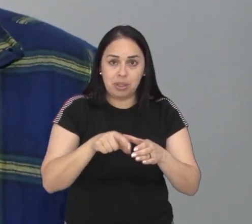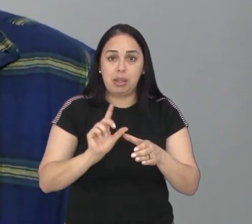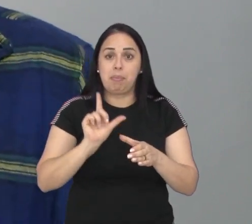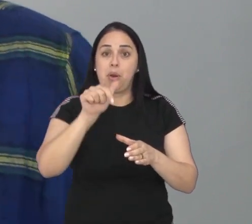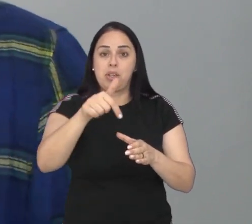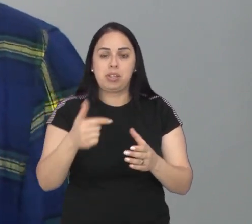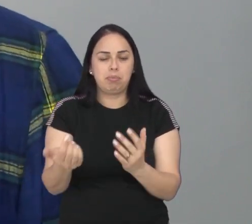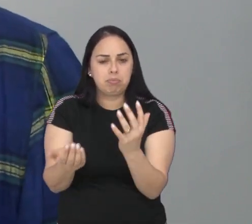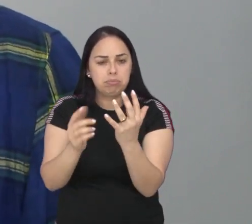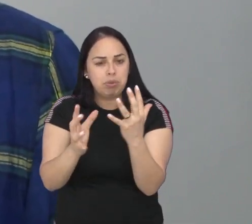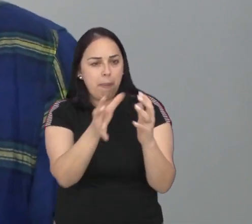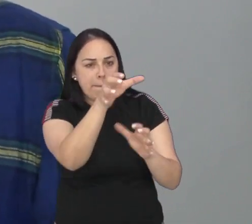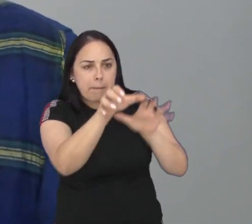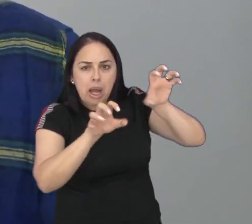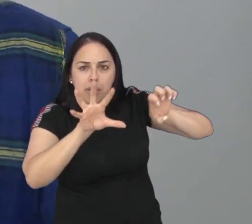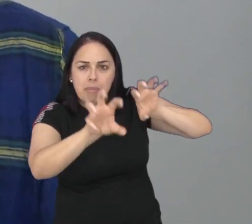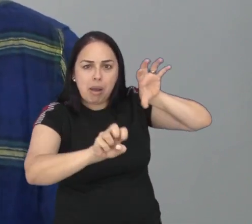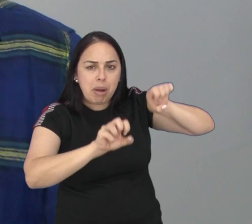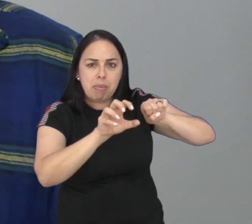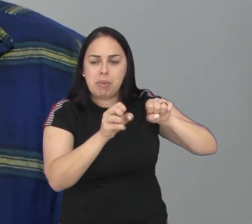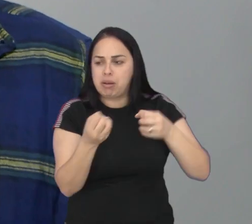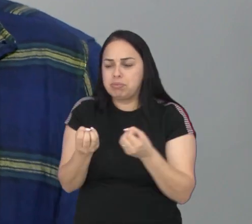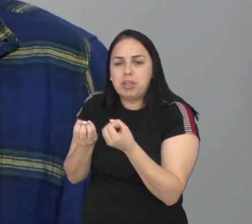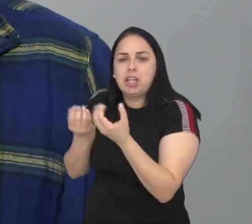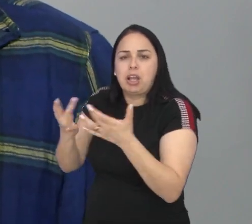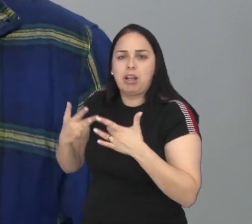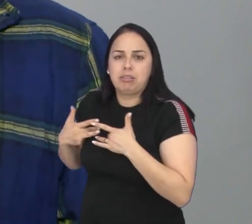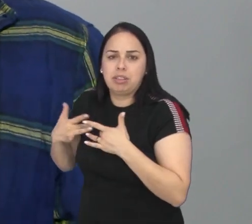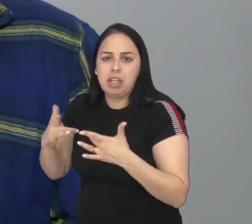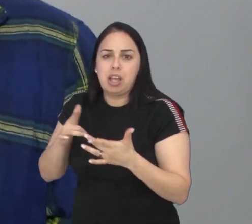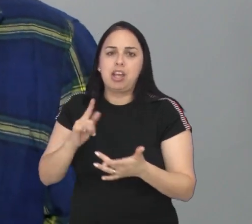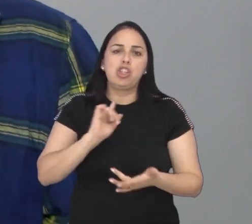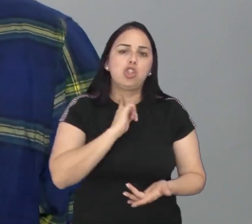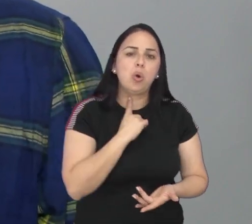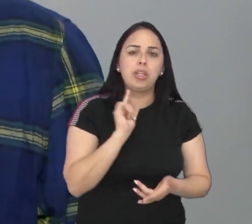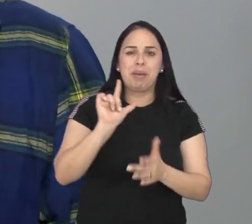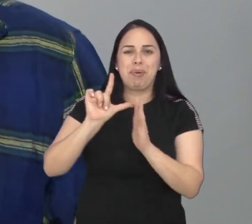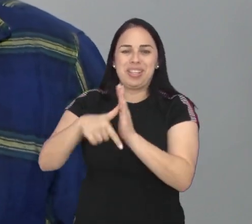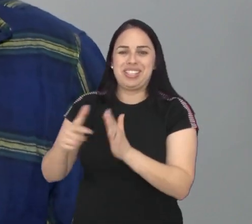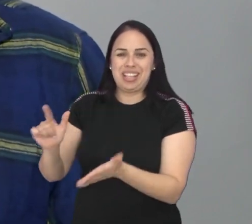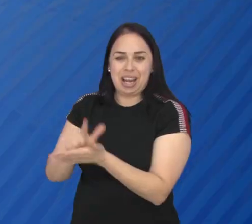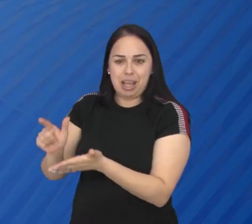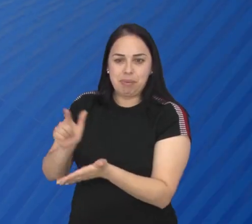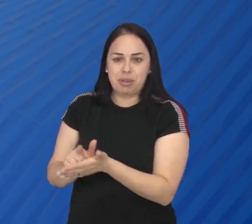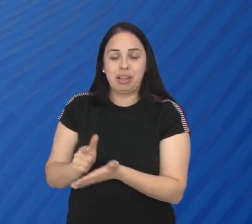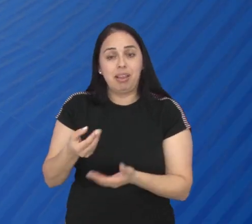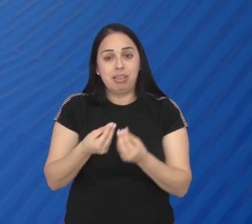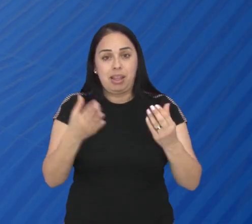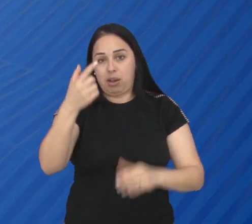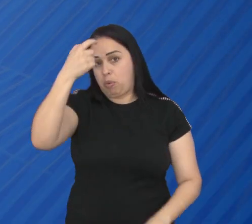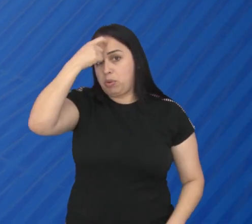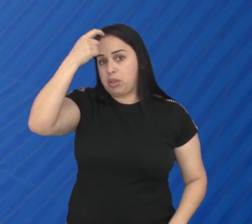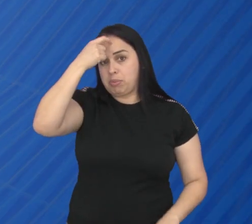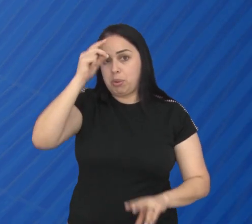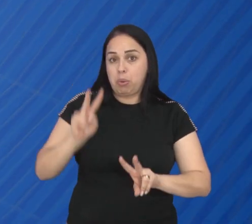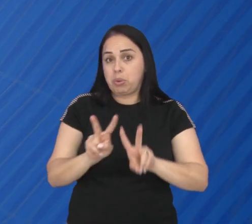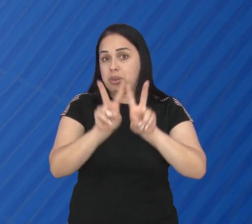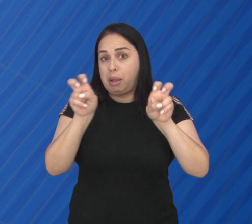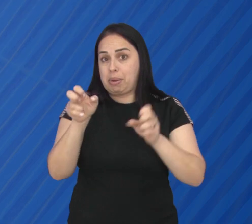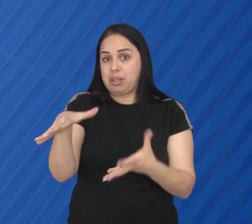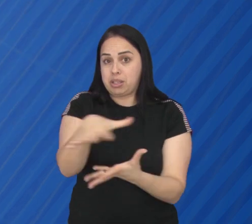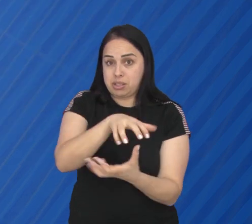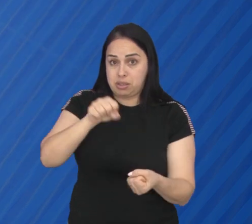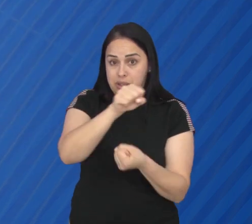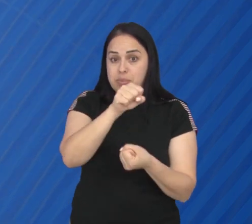eles colhem, eles doam, eles empreendem, eles sujam, eles limpam. Além de despertar a